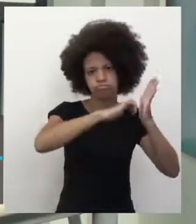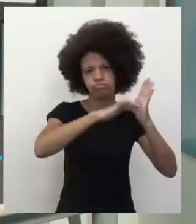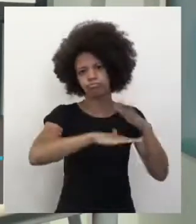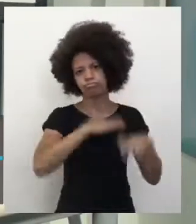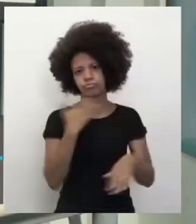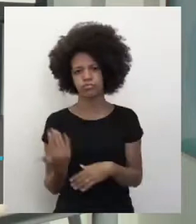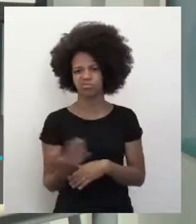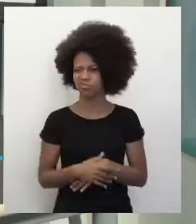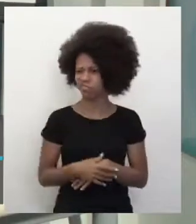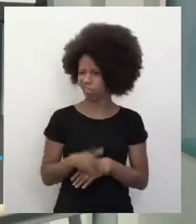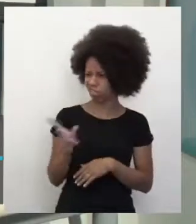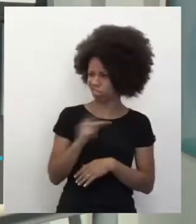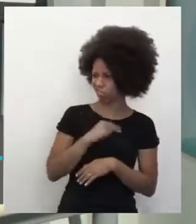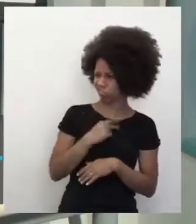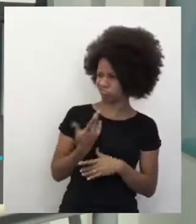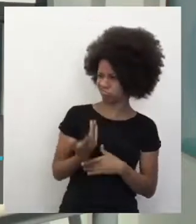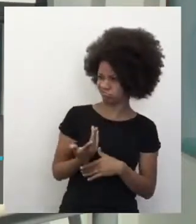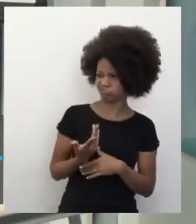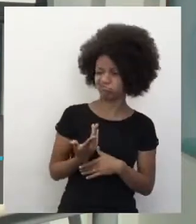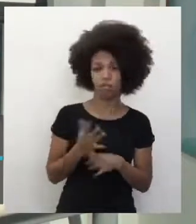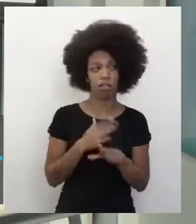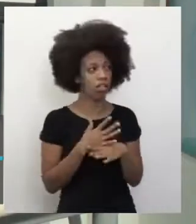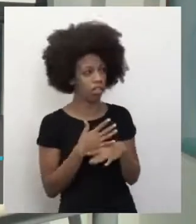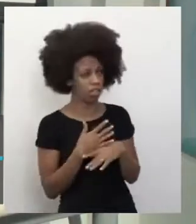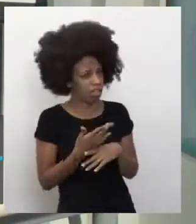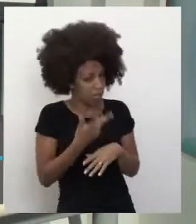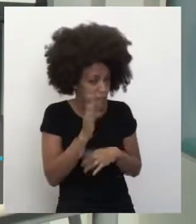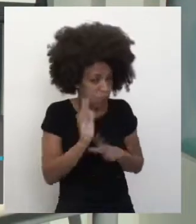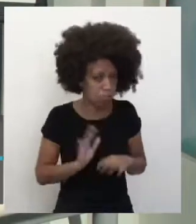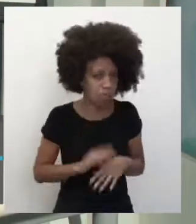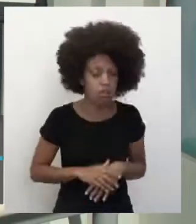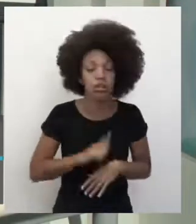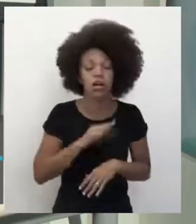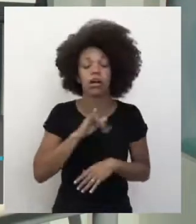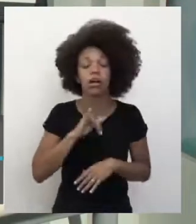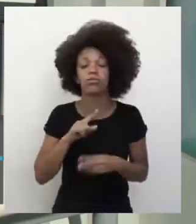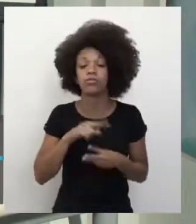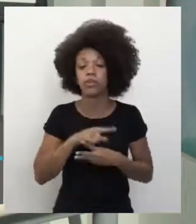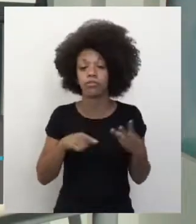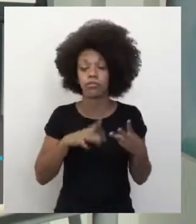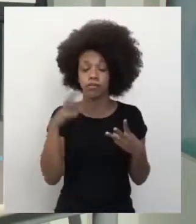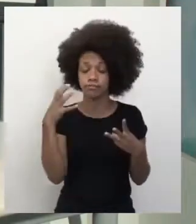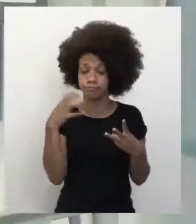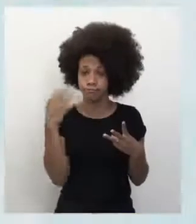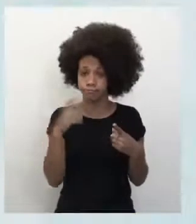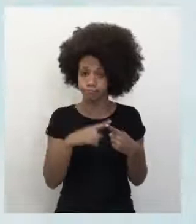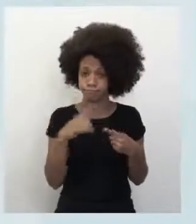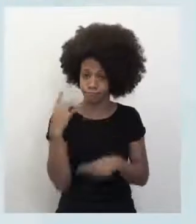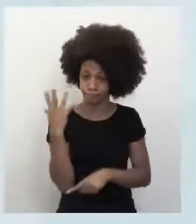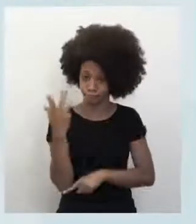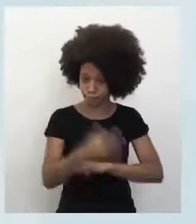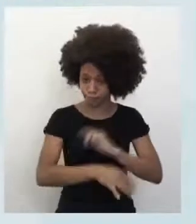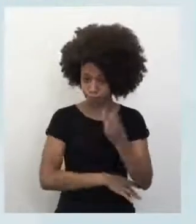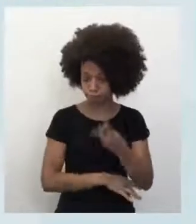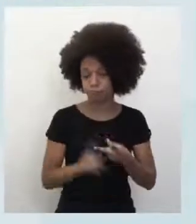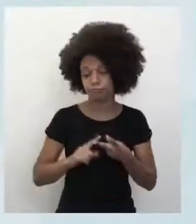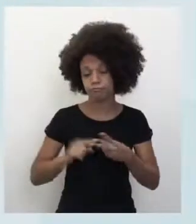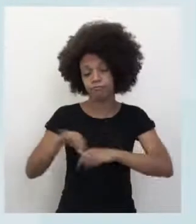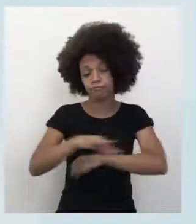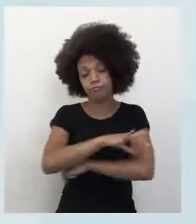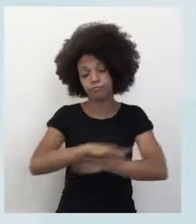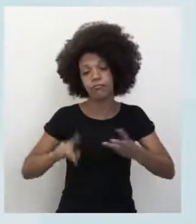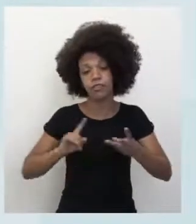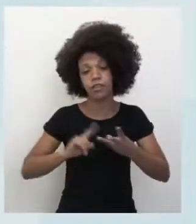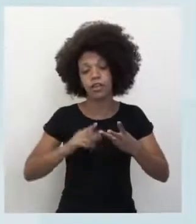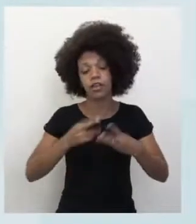bem distraído. Mas vamos lá. Gaudí tinha 3 grandes paixões em sua vida: natureza, arquitetura e religião.